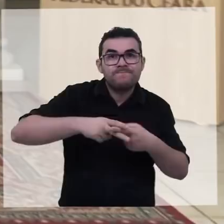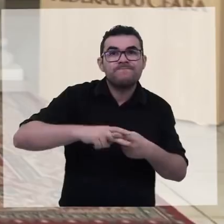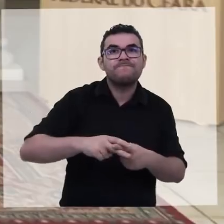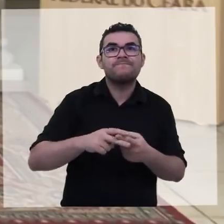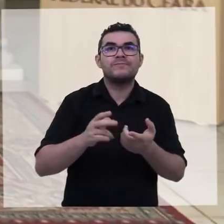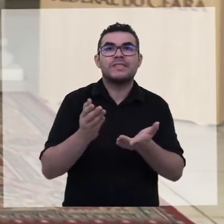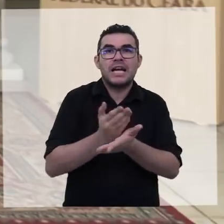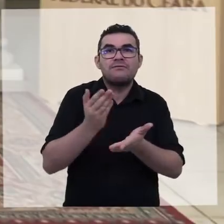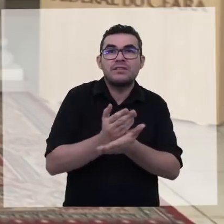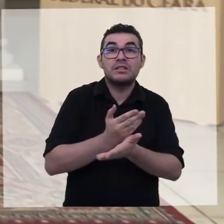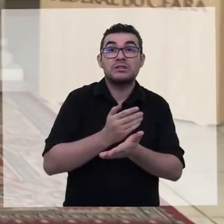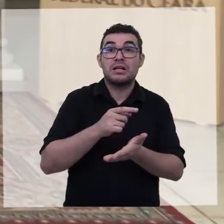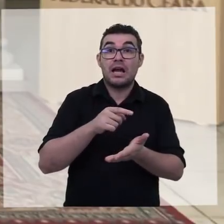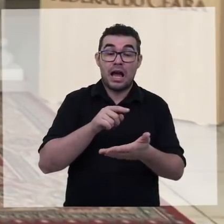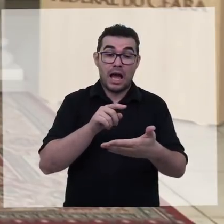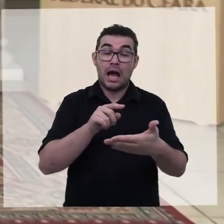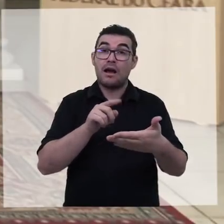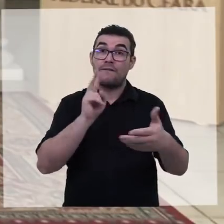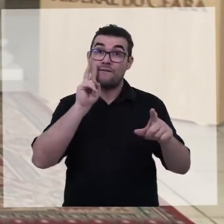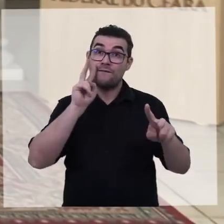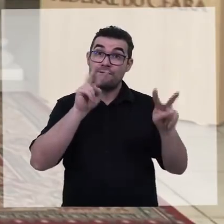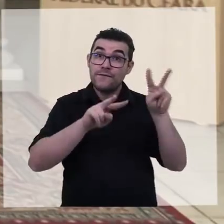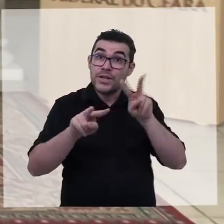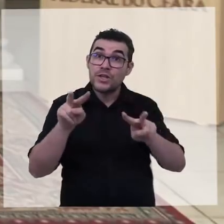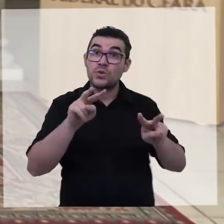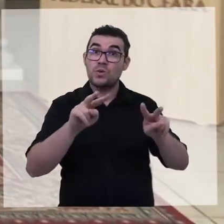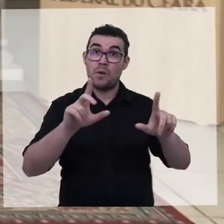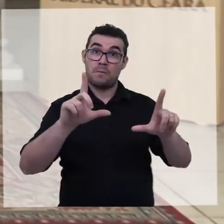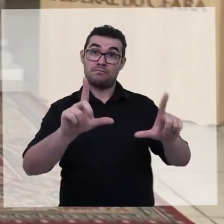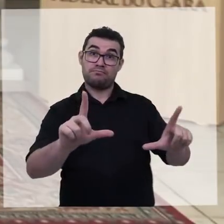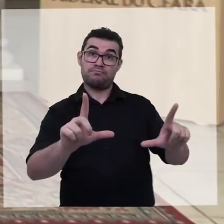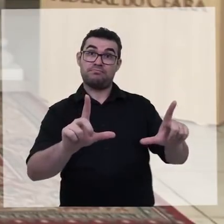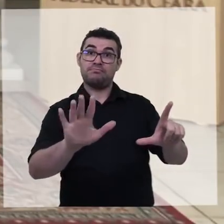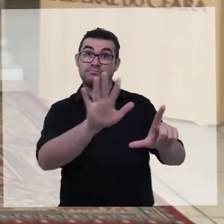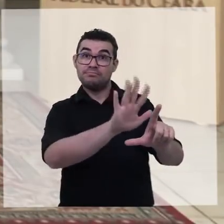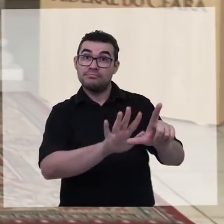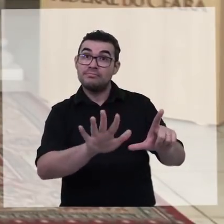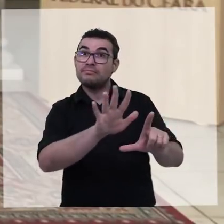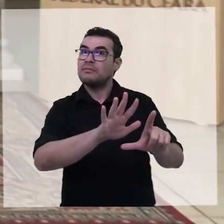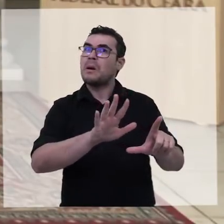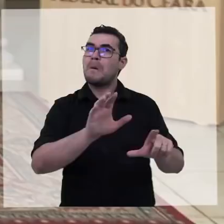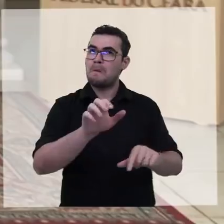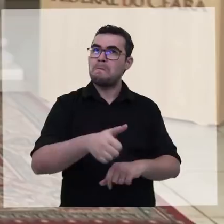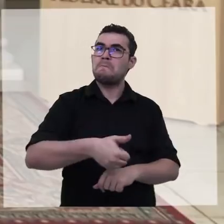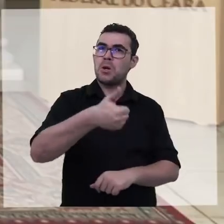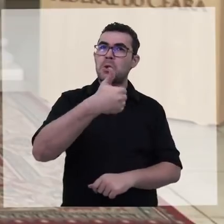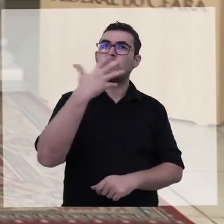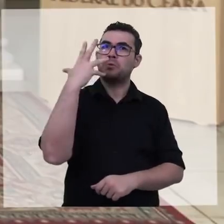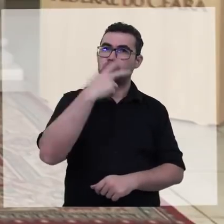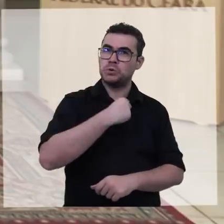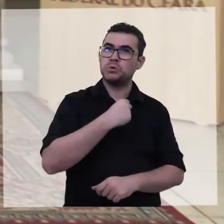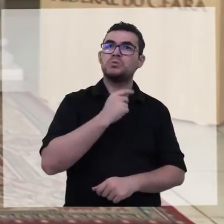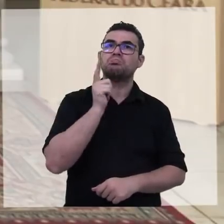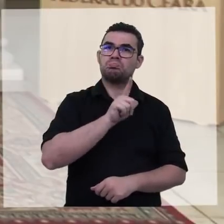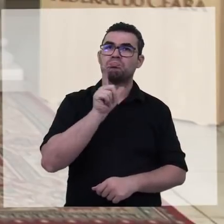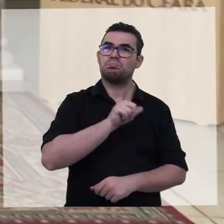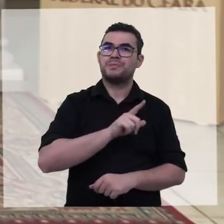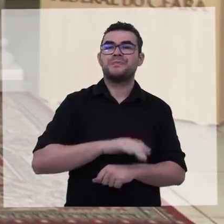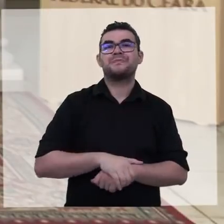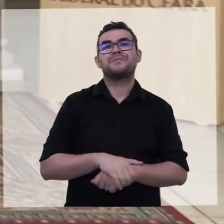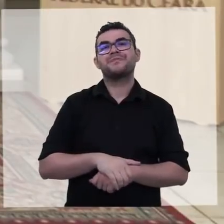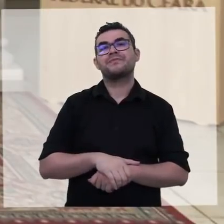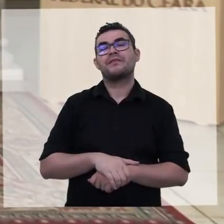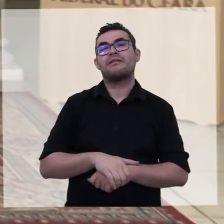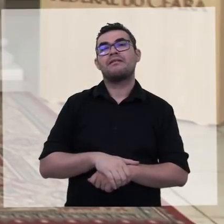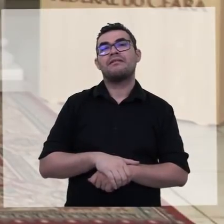com isso a revista deu um grande salto na própria aparência dela, no próprio visual dela. Aí nesse tempo